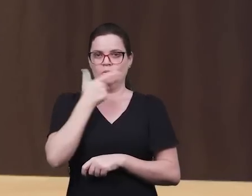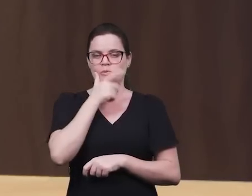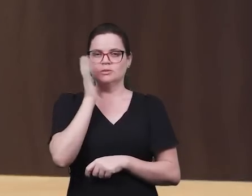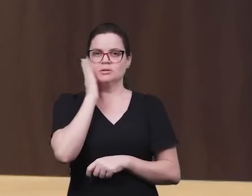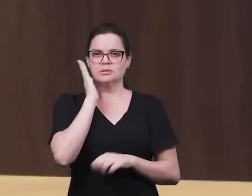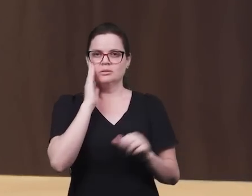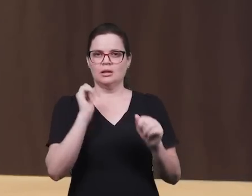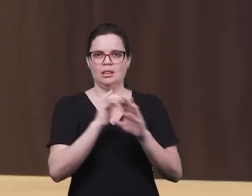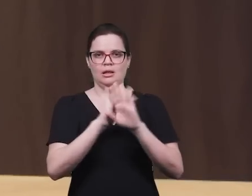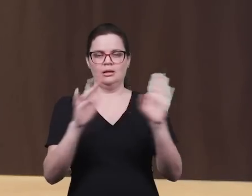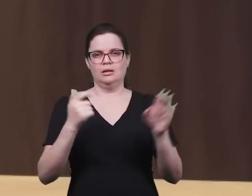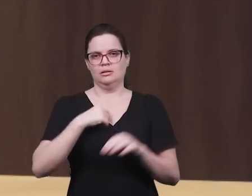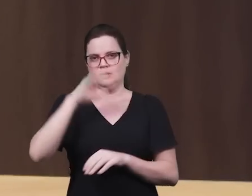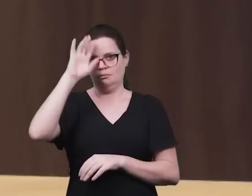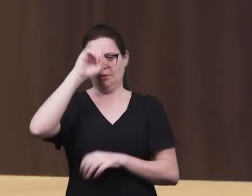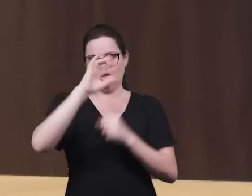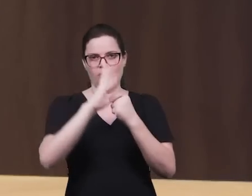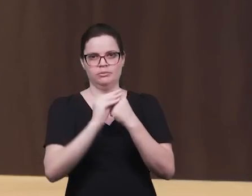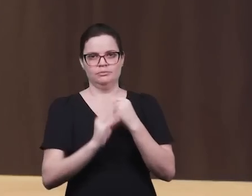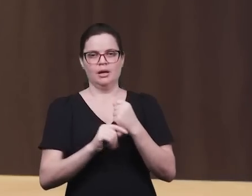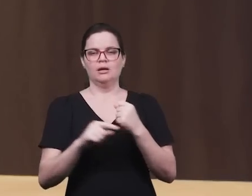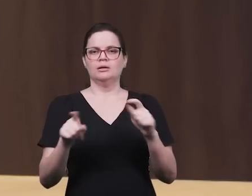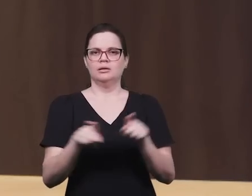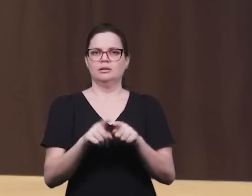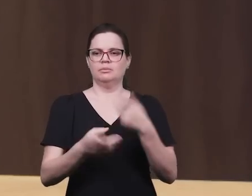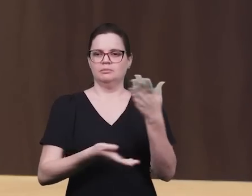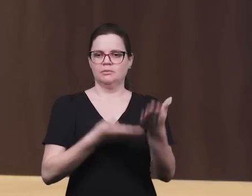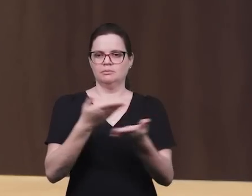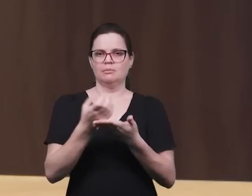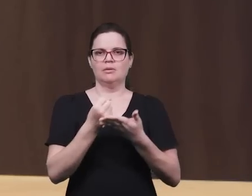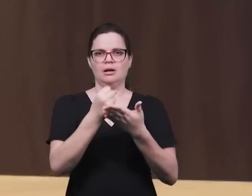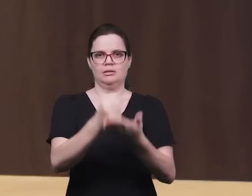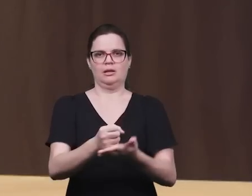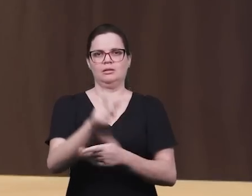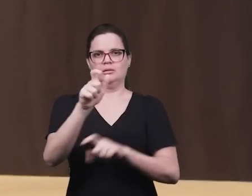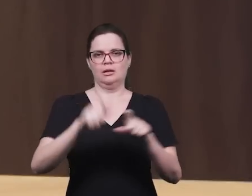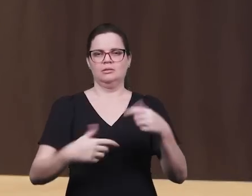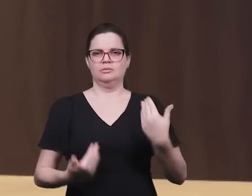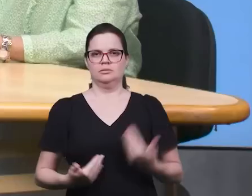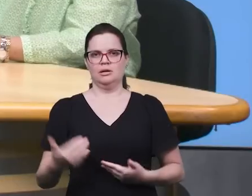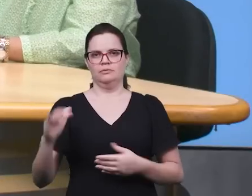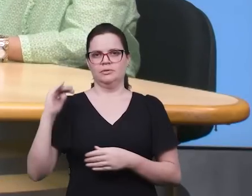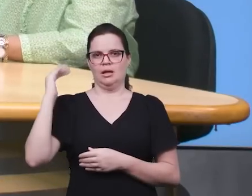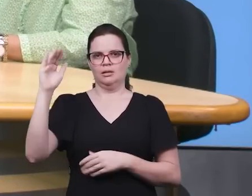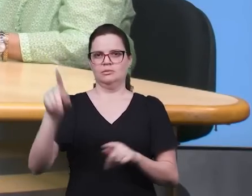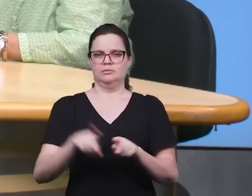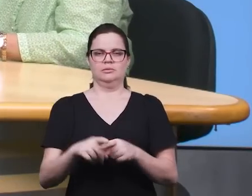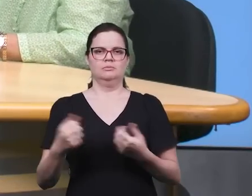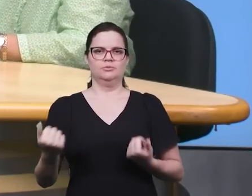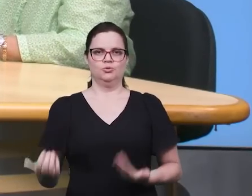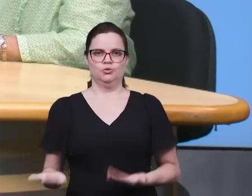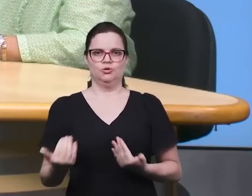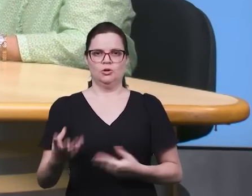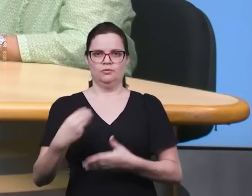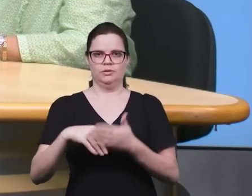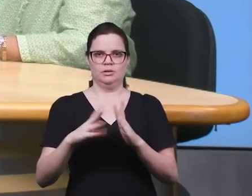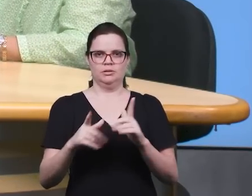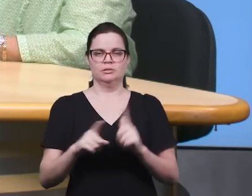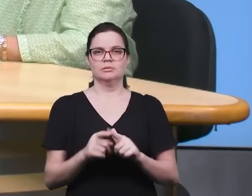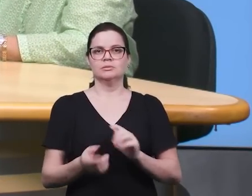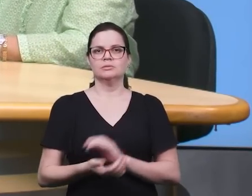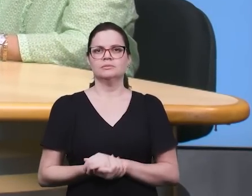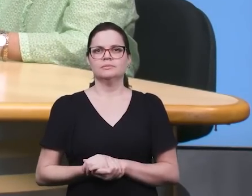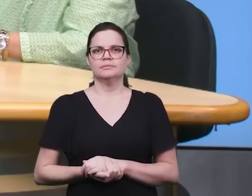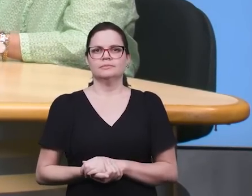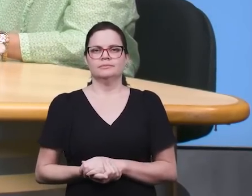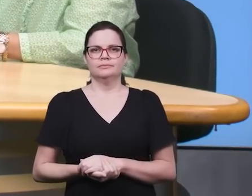dar esses atendimentos aos nossos amigos, aos nossos irmãos, né, aqueles adultos jovens em nossas